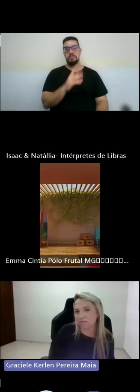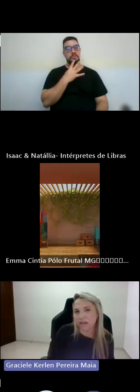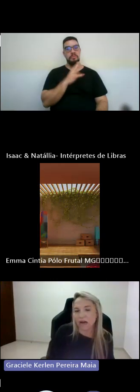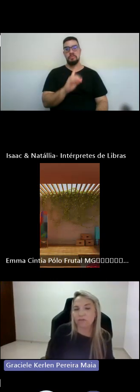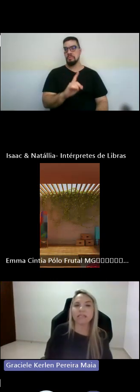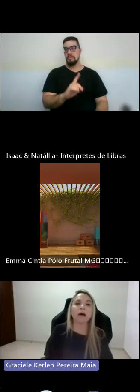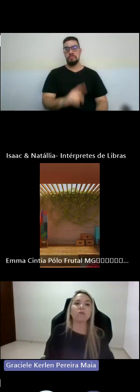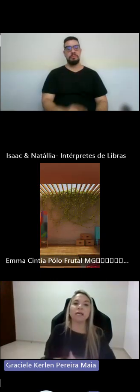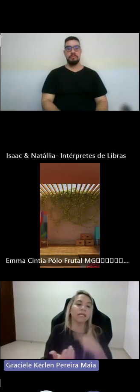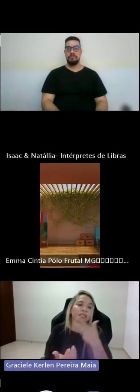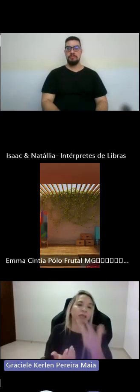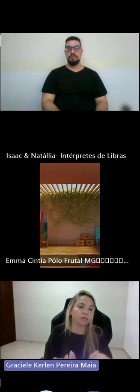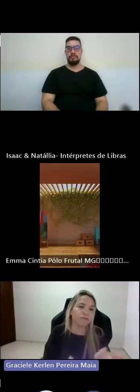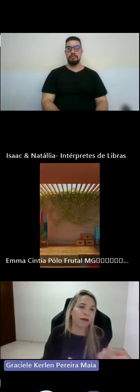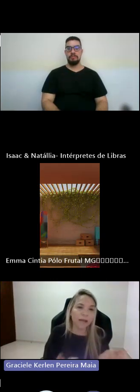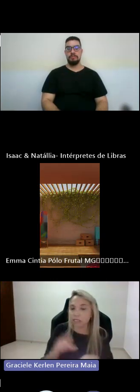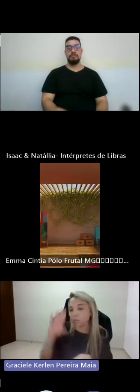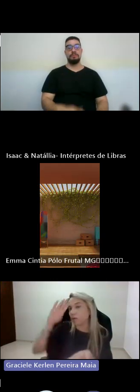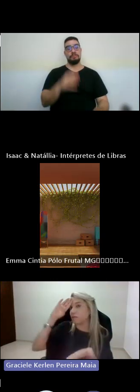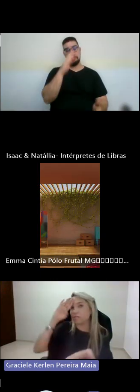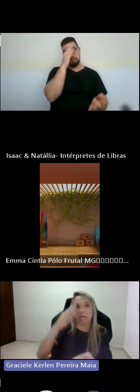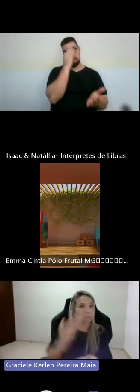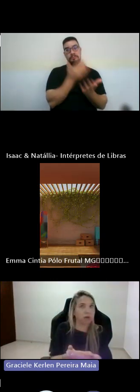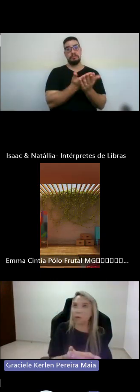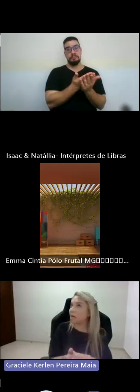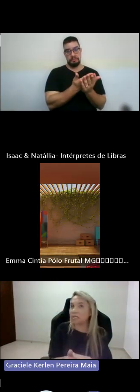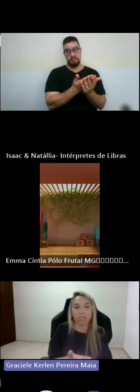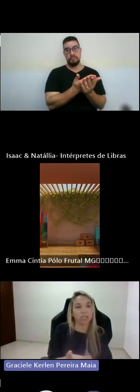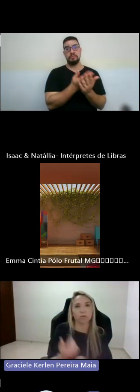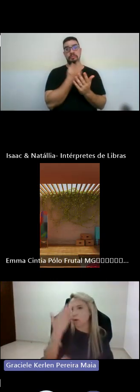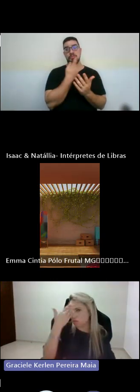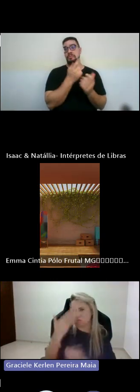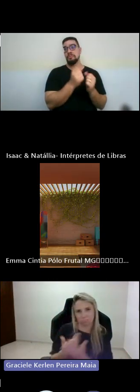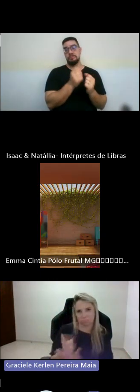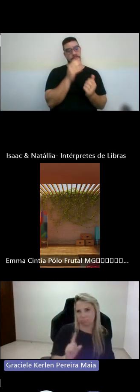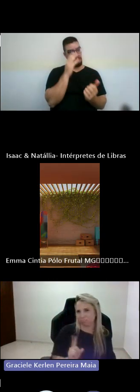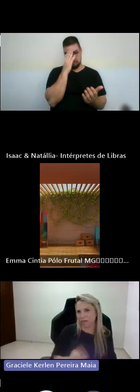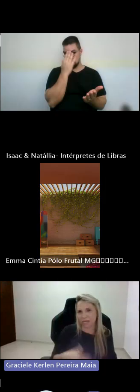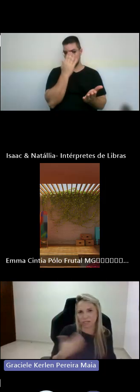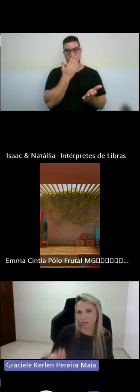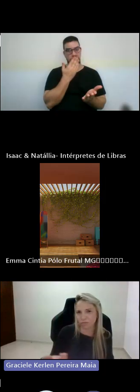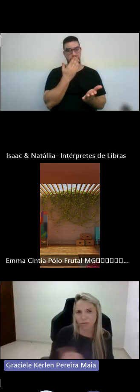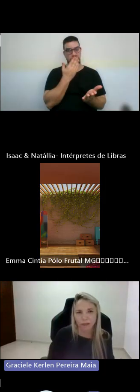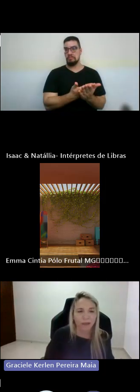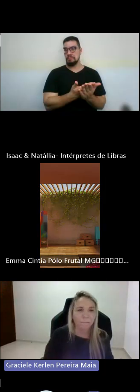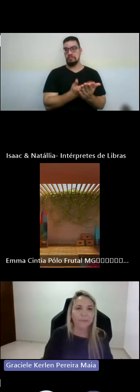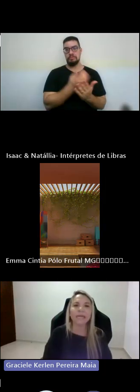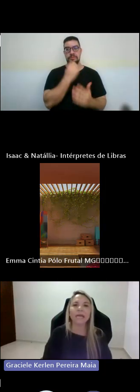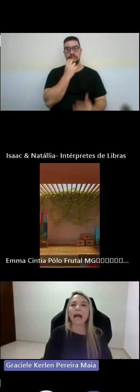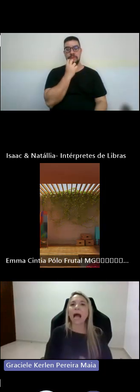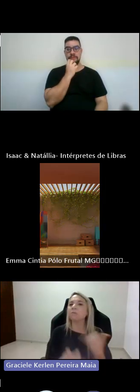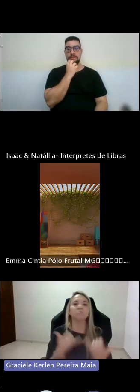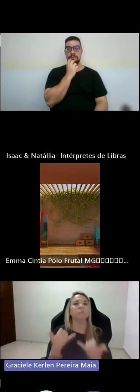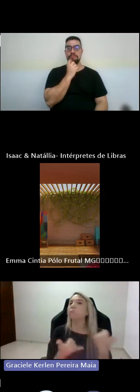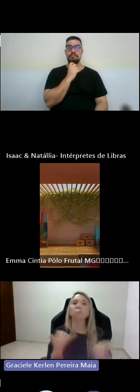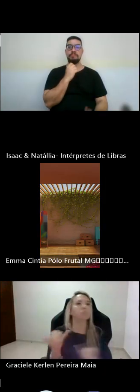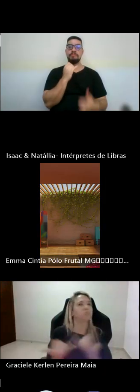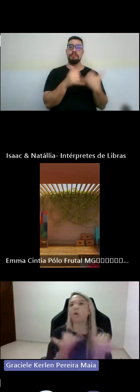Conheço não. O sinal de acreditar, eu já falei, a gente pode fazer não acredito ou acredito.